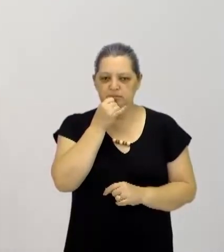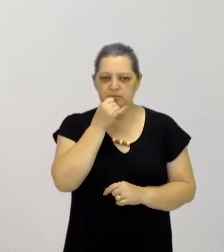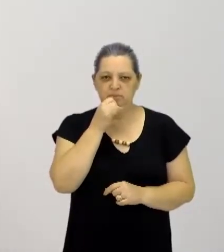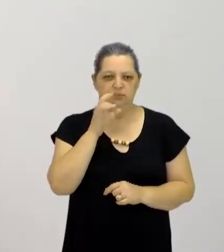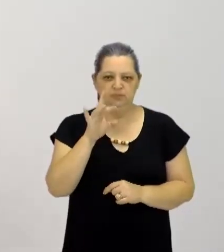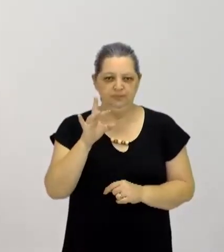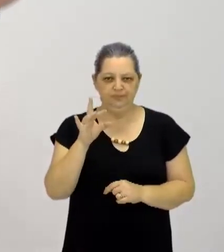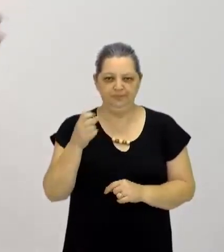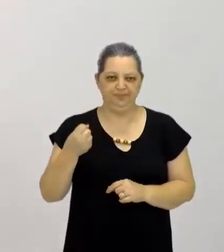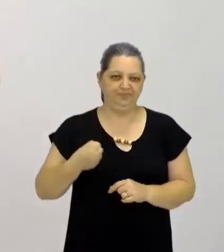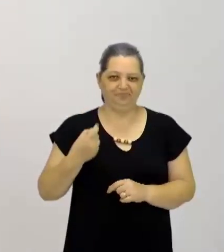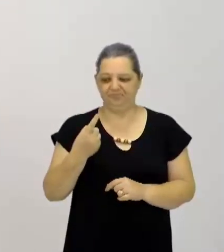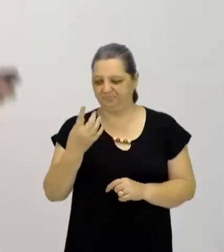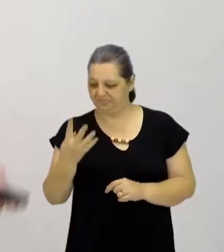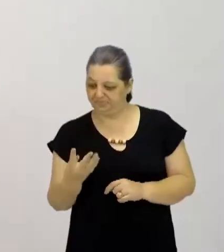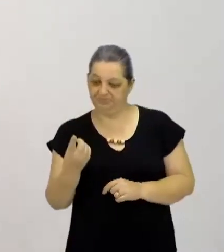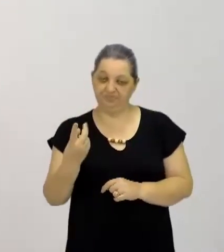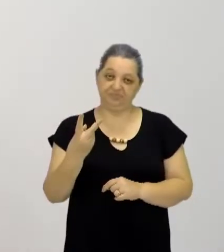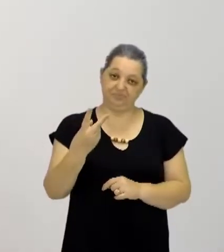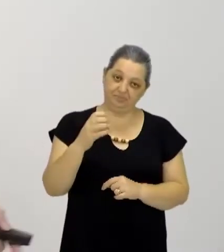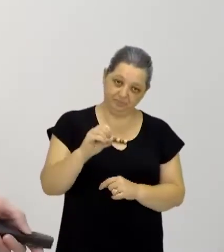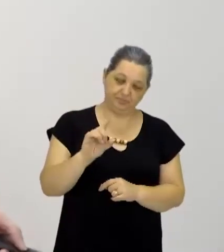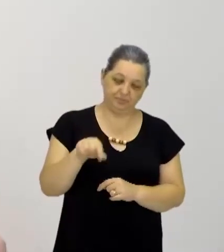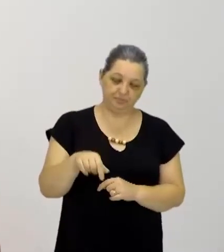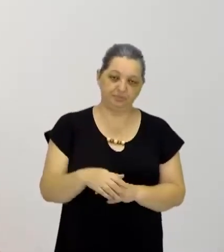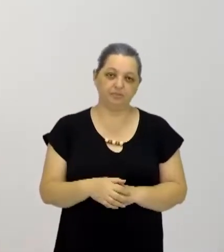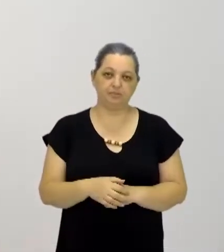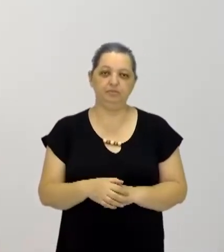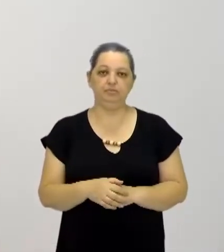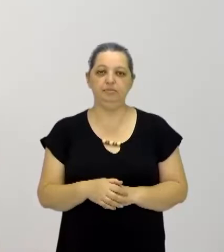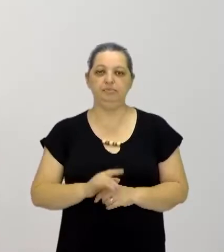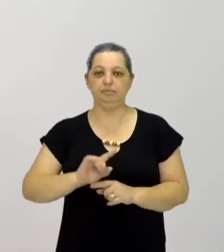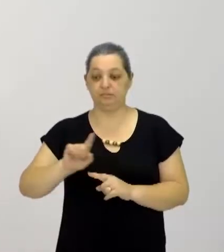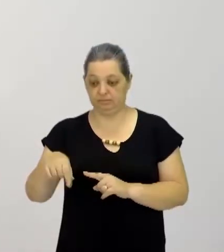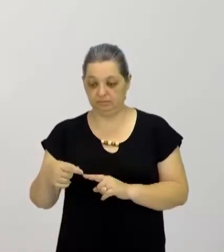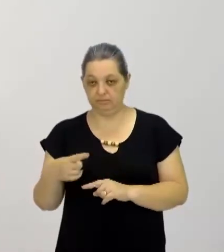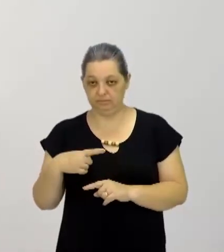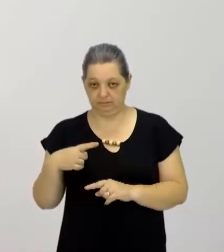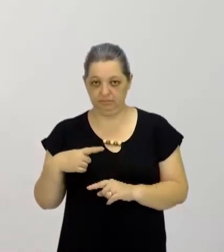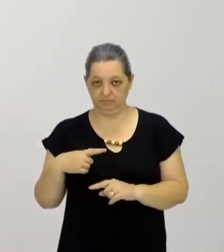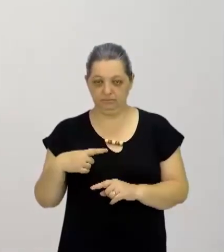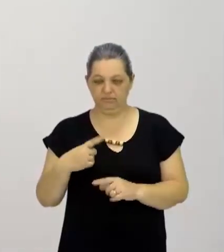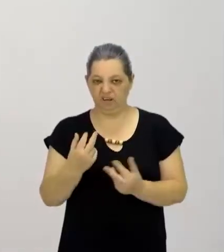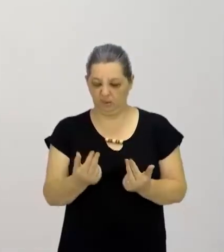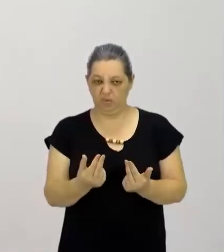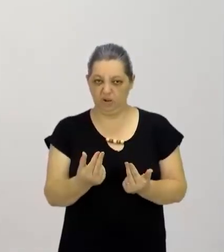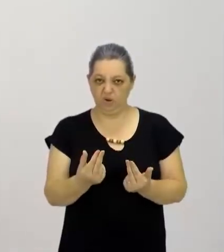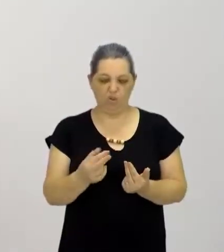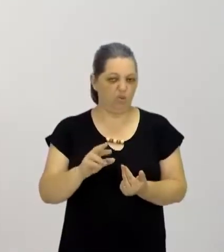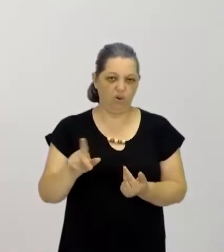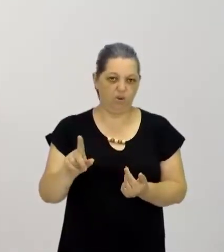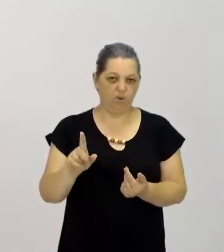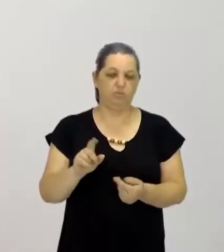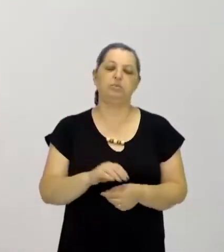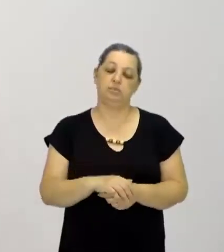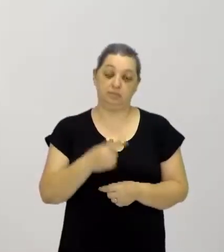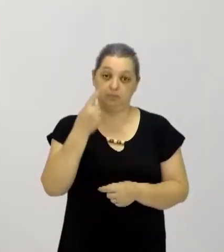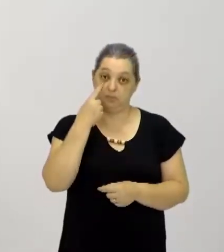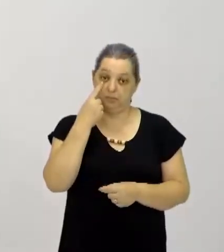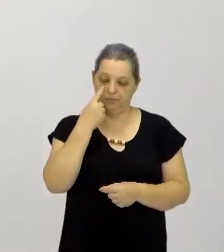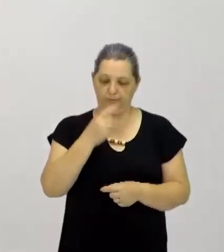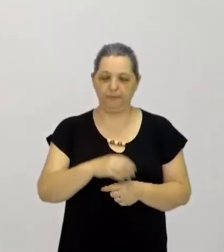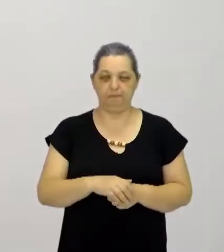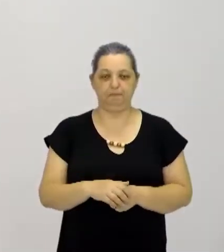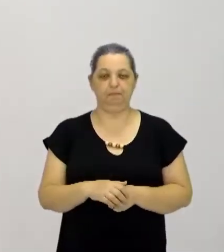número inteiro, 14, 20. É uma porcentagem quebrada? E aí, será que é a mesma coisa? Será que não? Bom, vamos lá. Vamos para o exemplo.